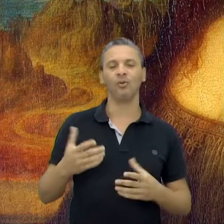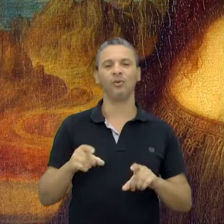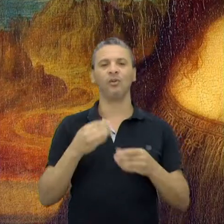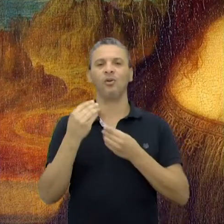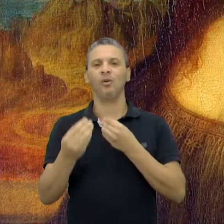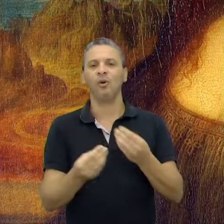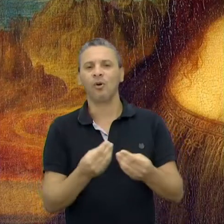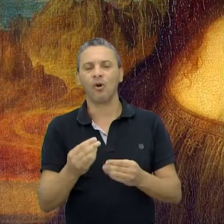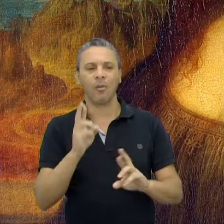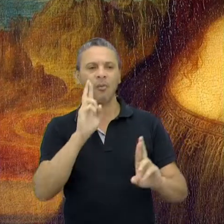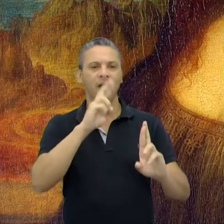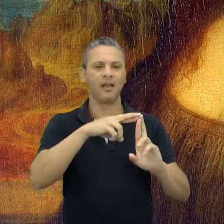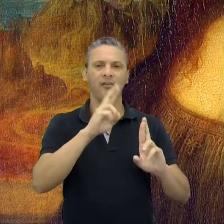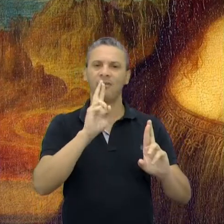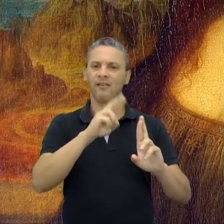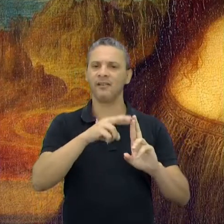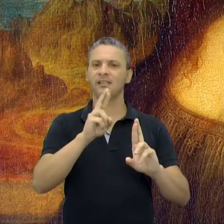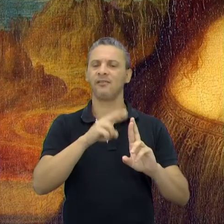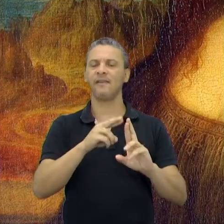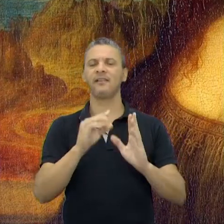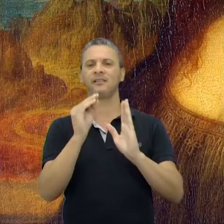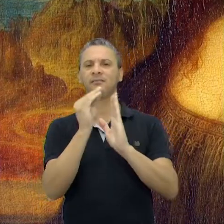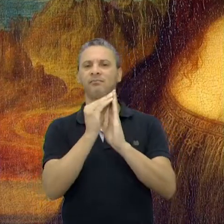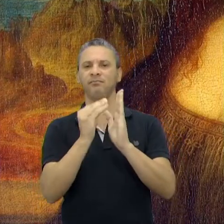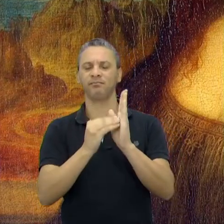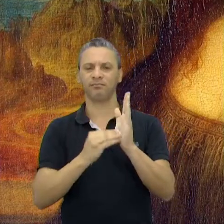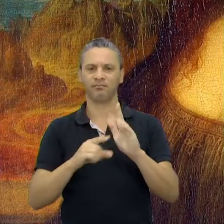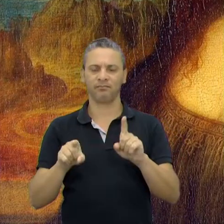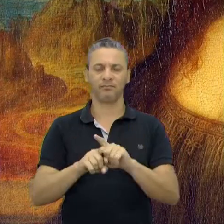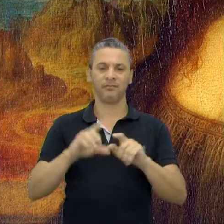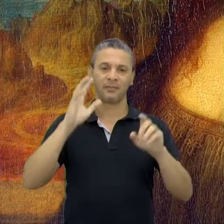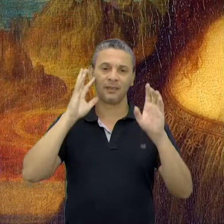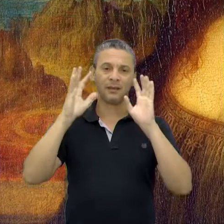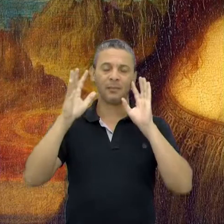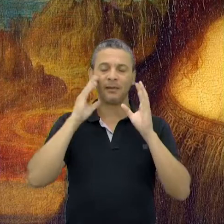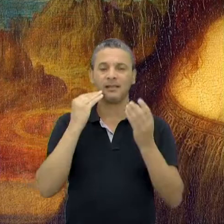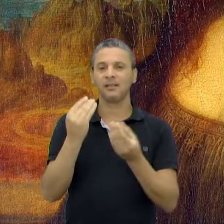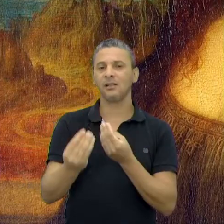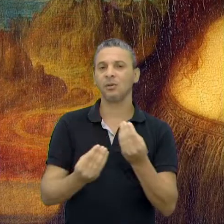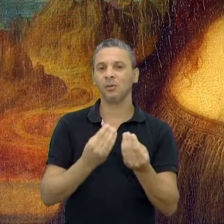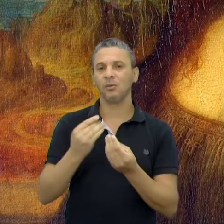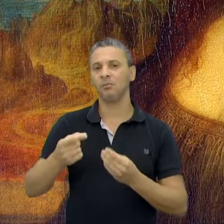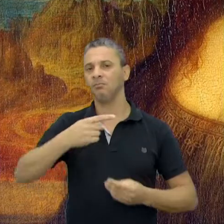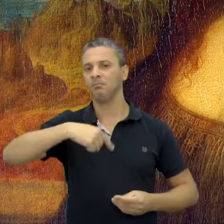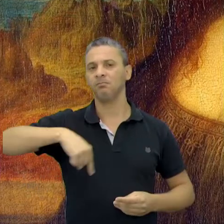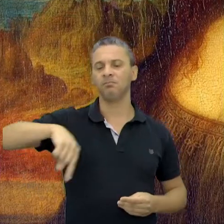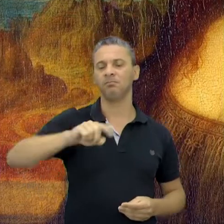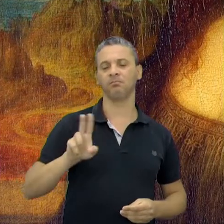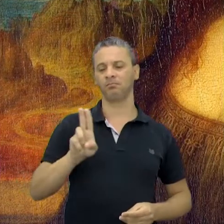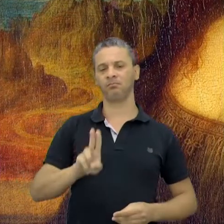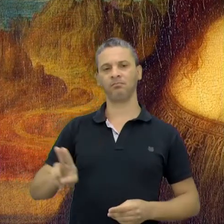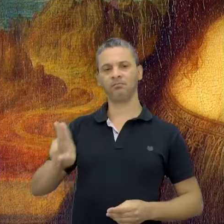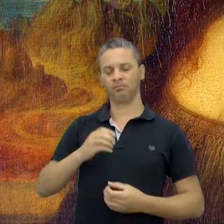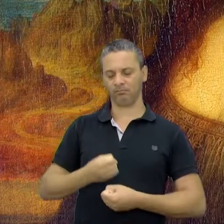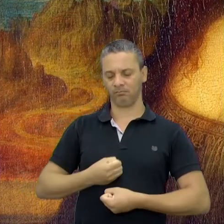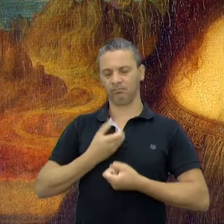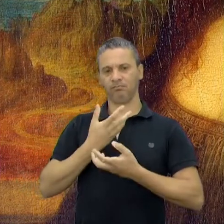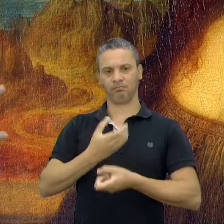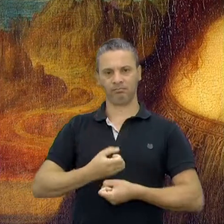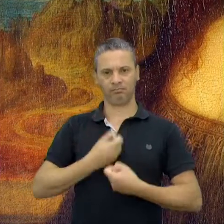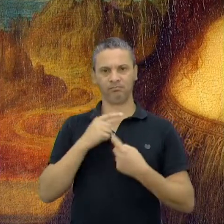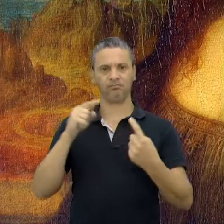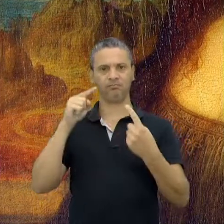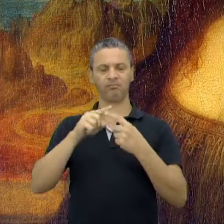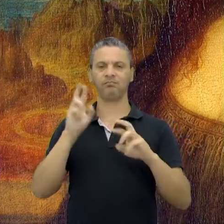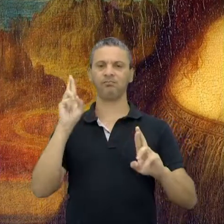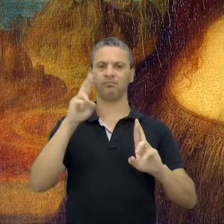com referências, citar essas referências, né? E também pensar em como a gente pode utilizar a nossa criatividade atrelada a essas